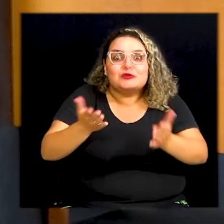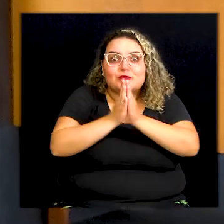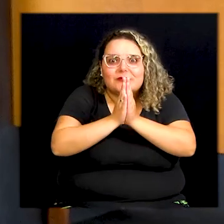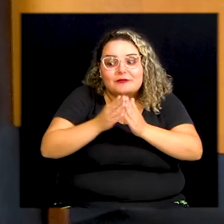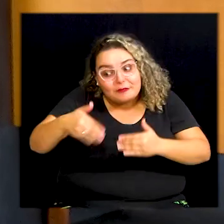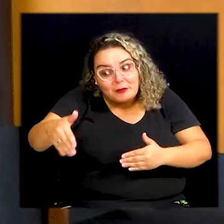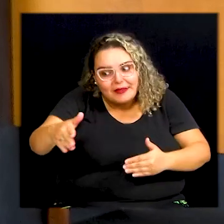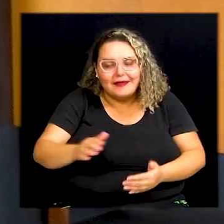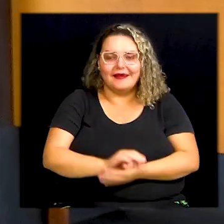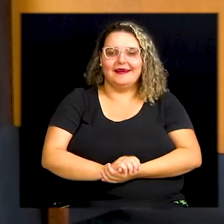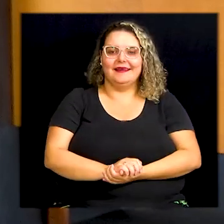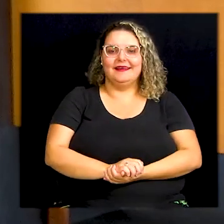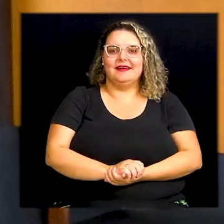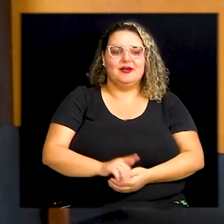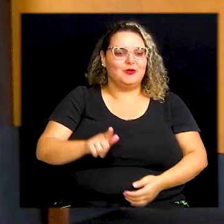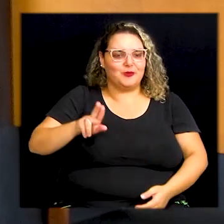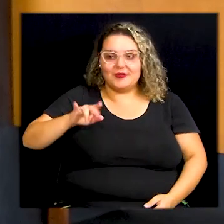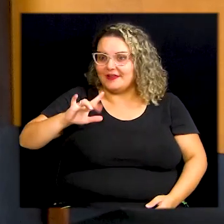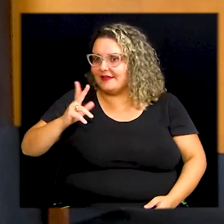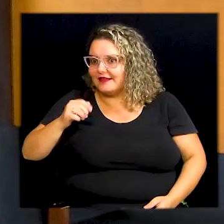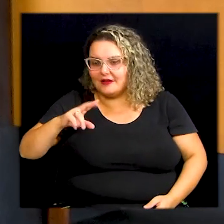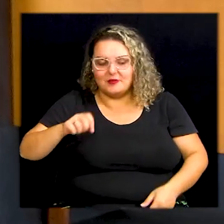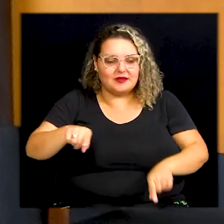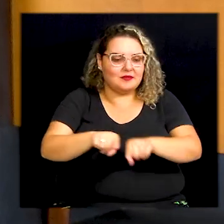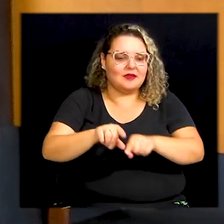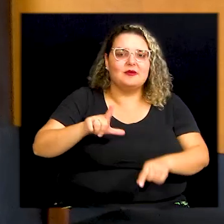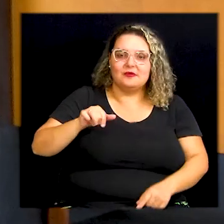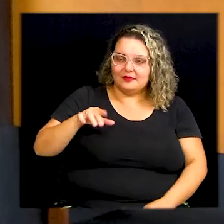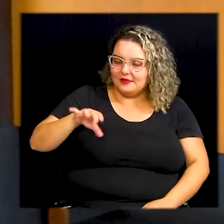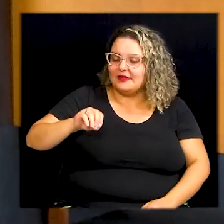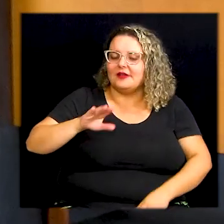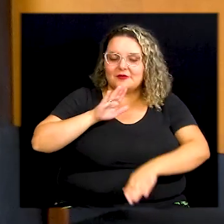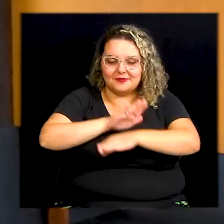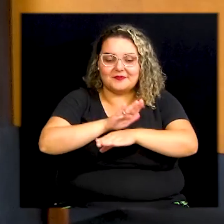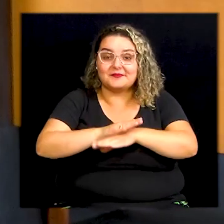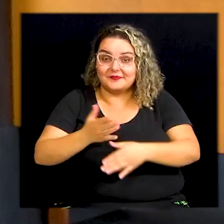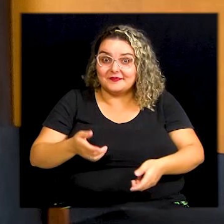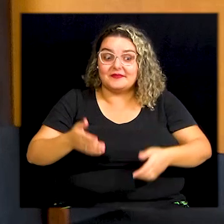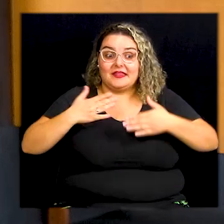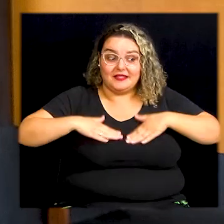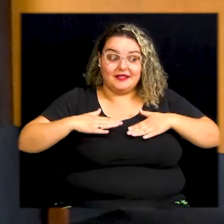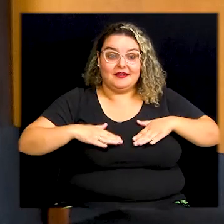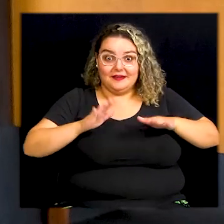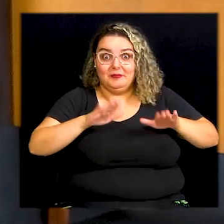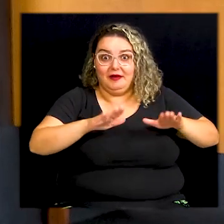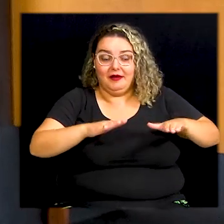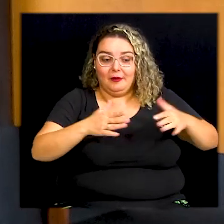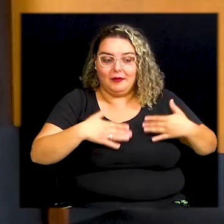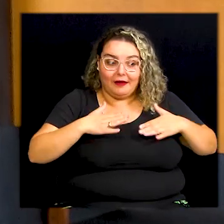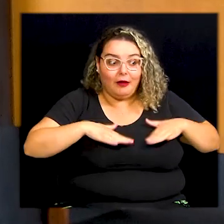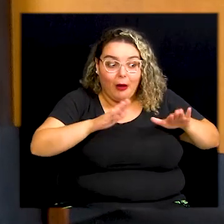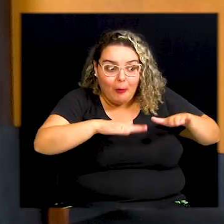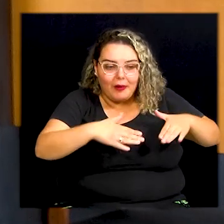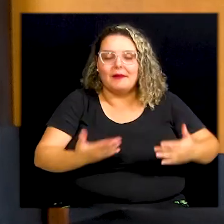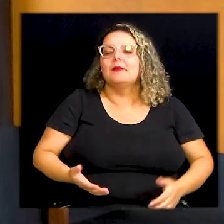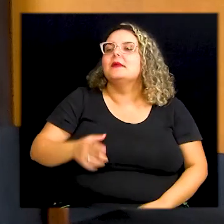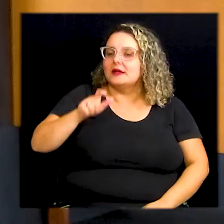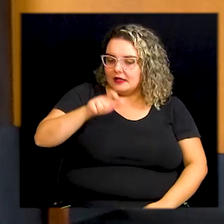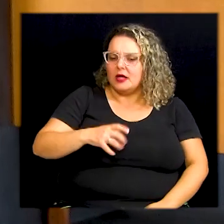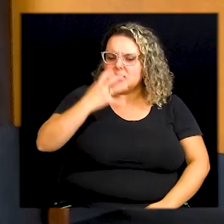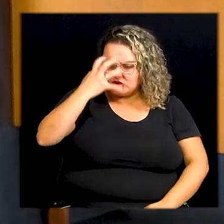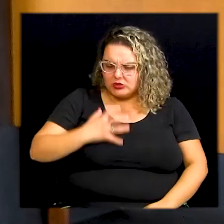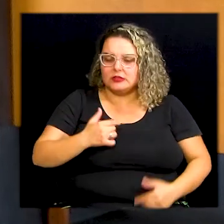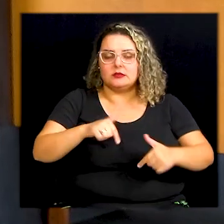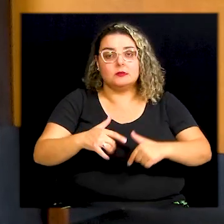expulso. E o Guilherme também e o Lauro também ajudam bastante ali na questão de acalmar ele, mas ele é um cara sério, é um